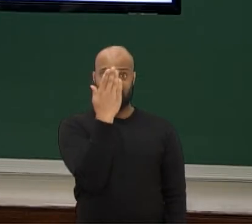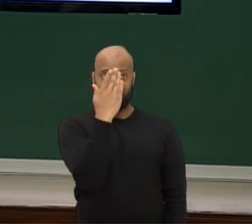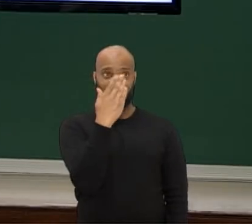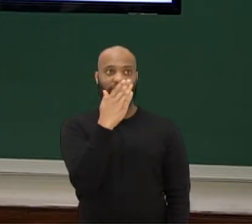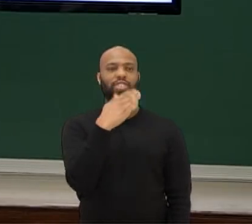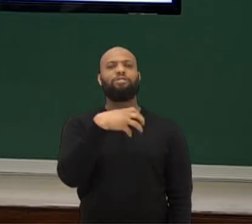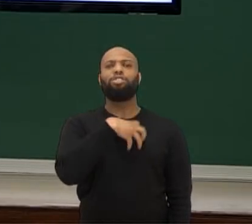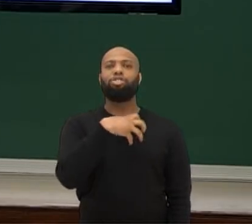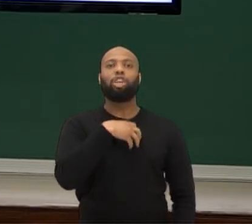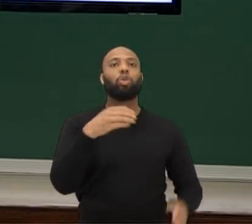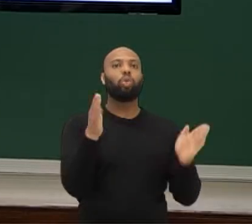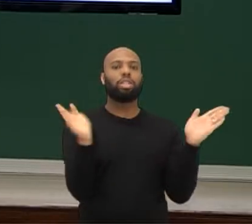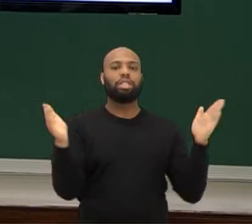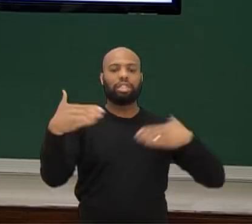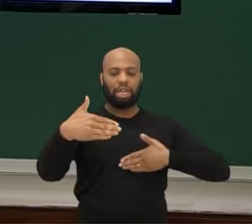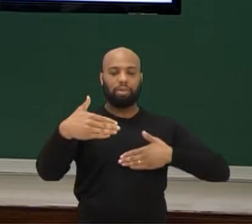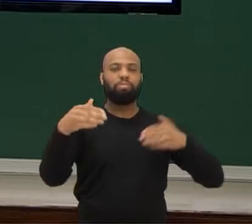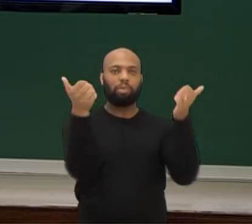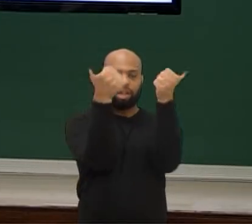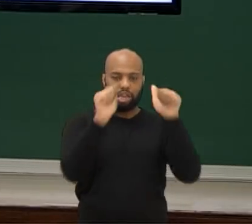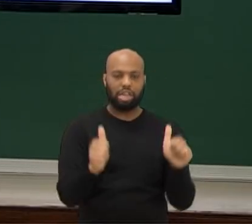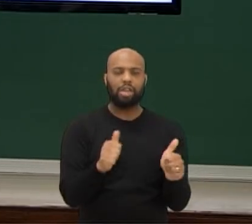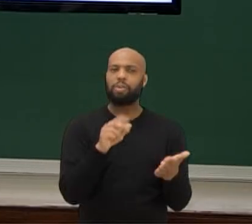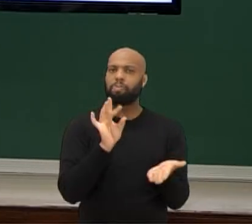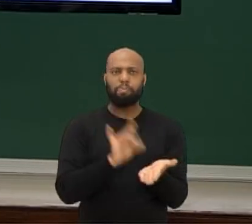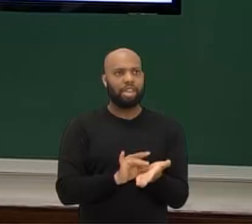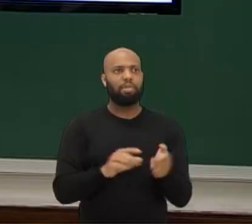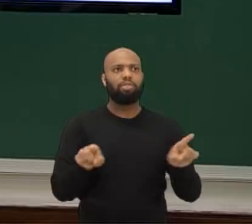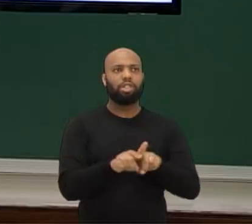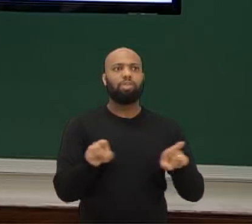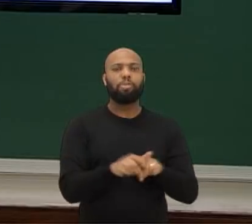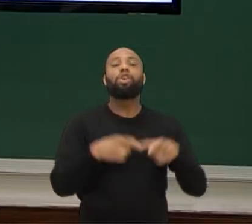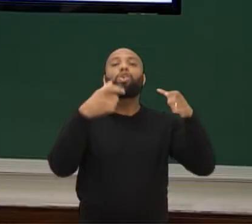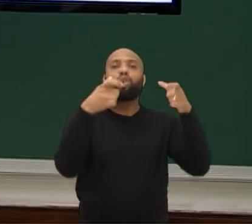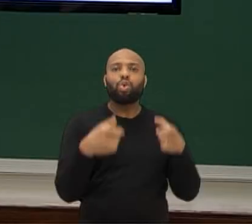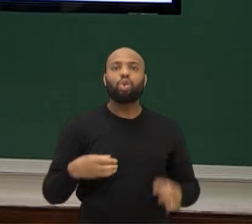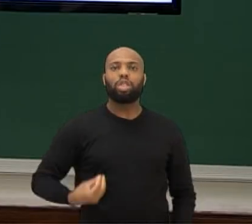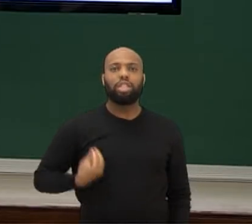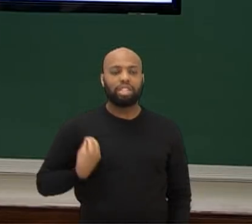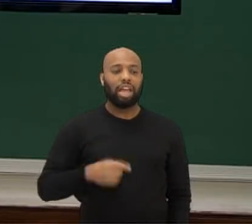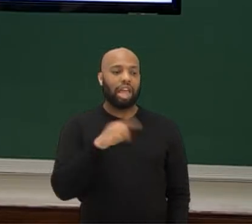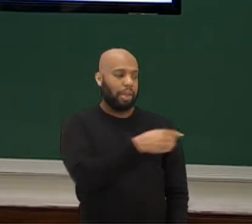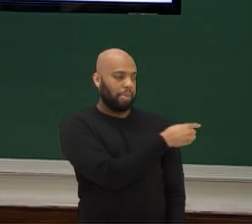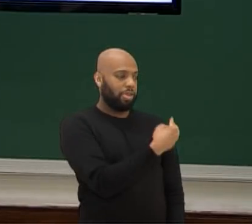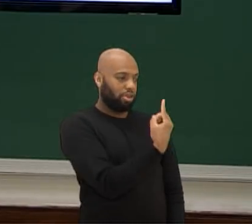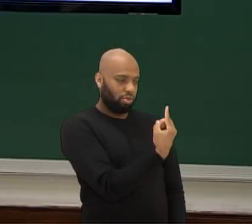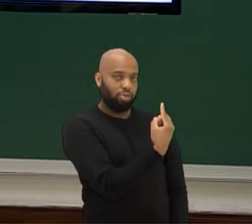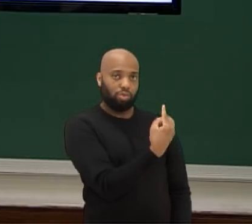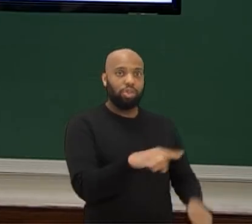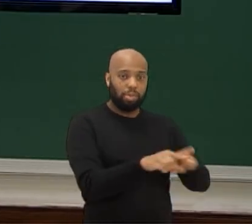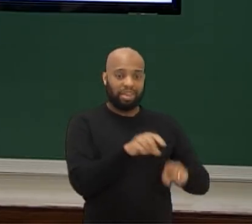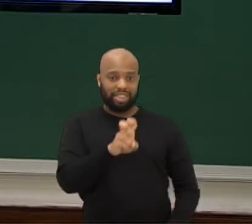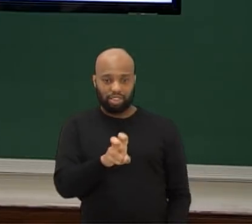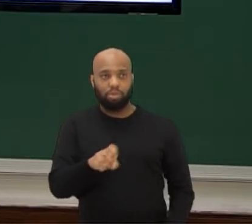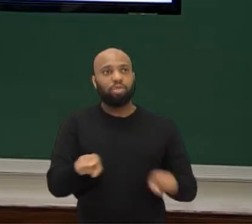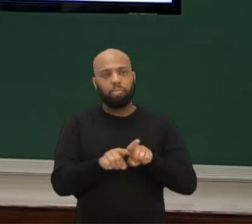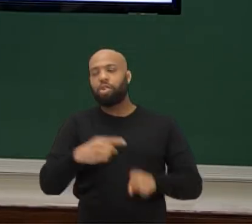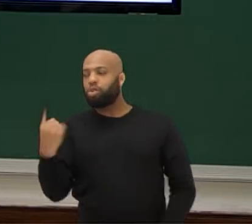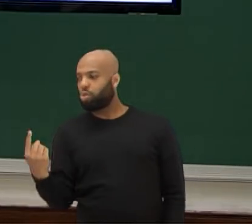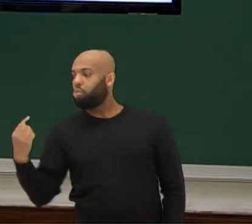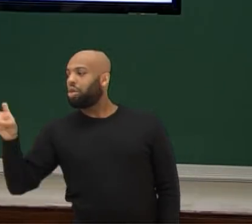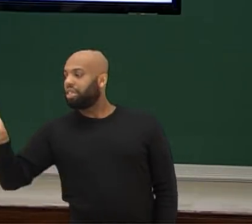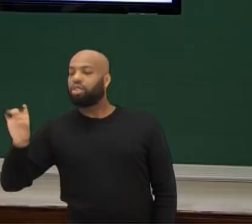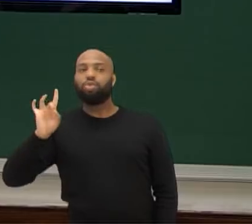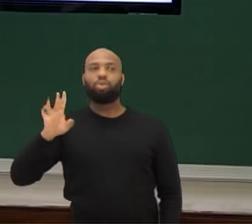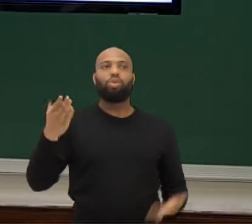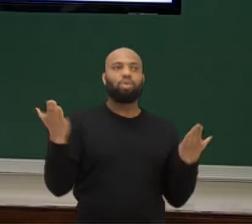a mesma proporção e a mesma localização. Está no menos 1 e 5, 1 e 5. Só mudando